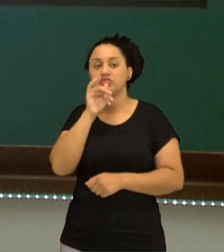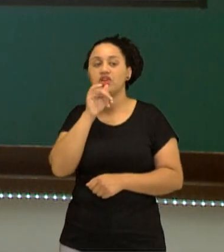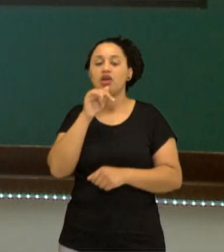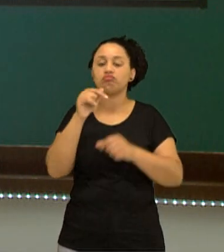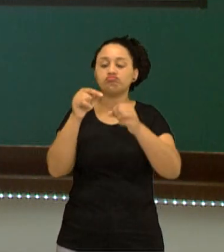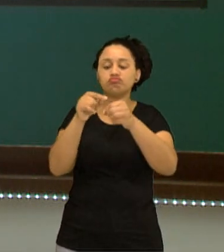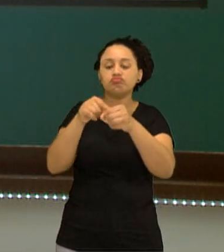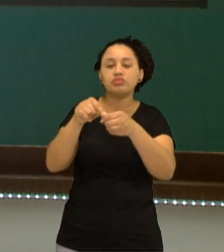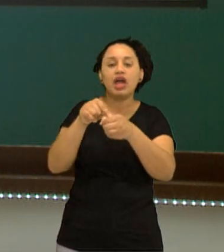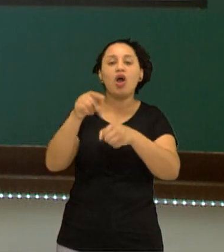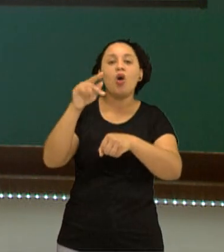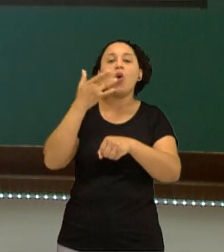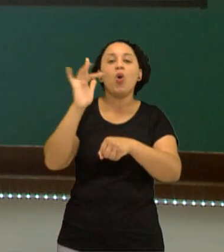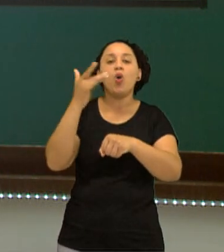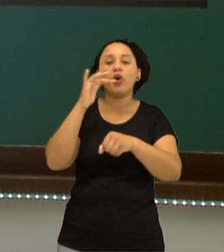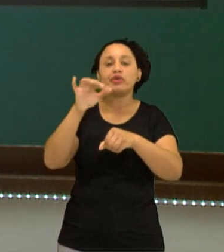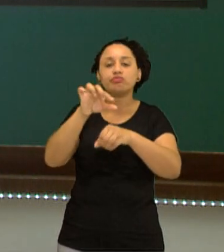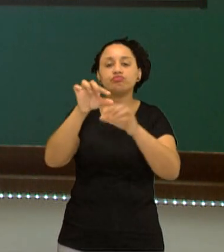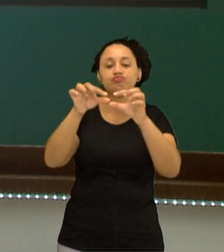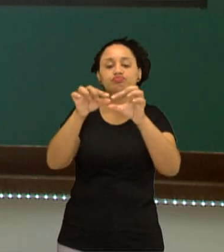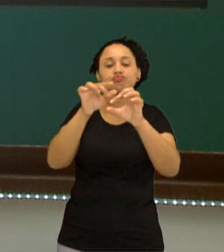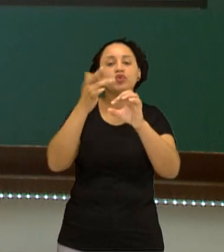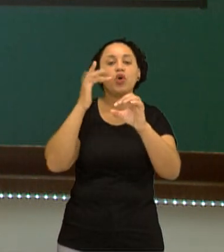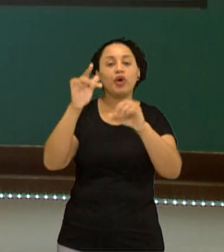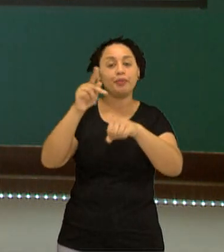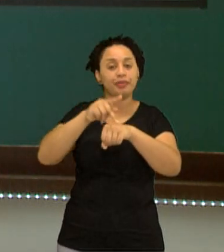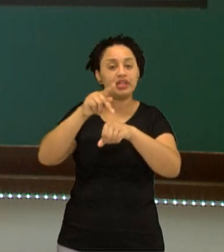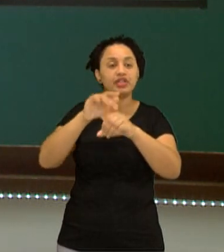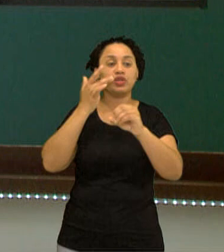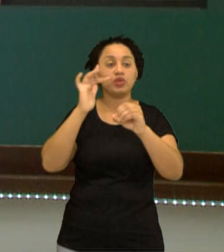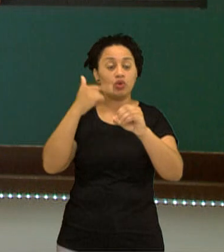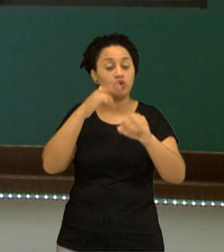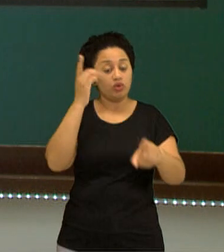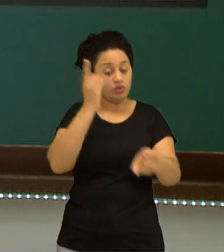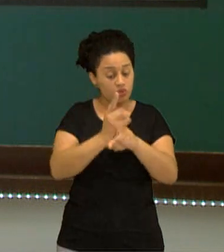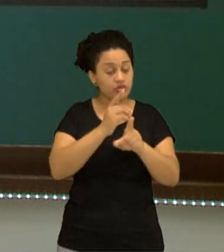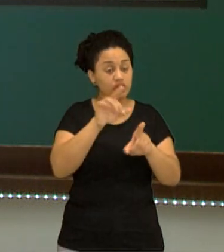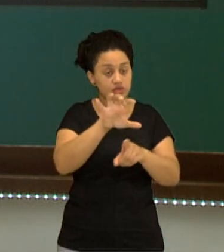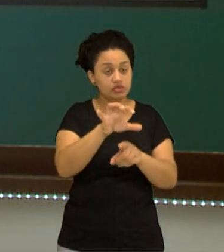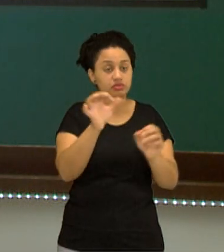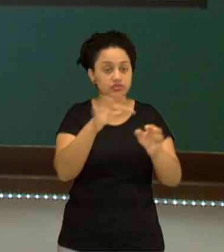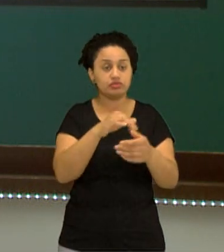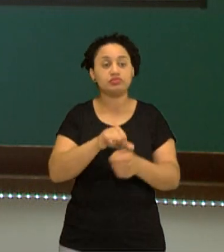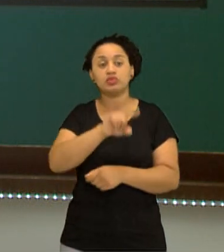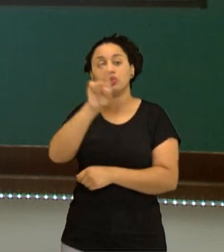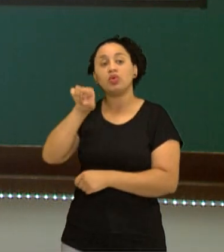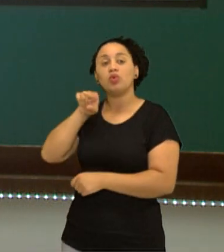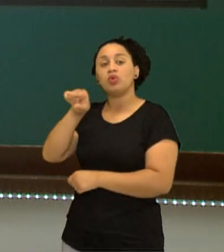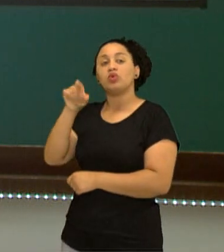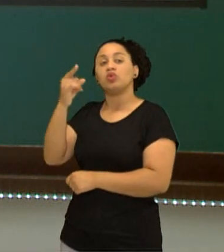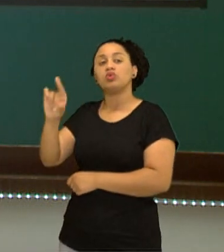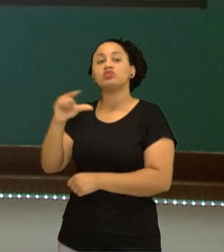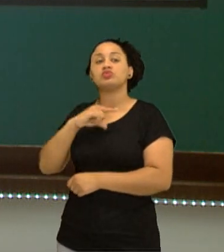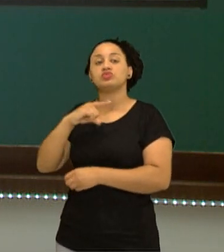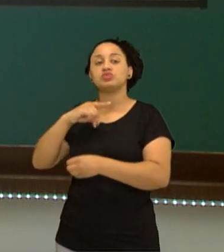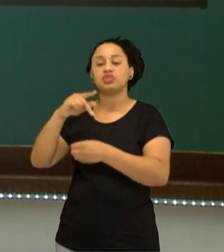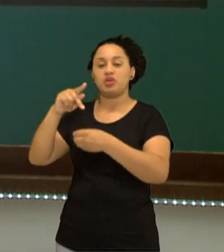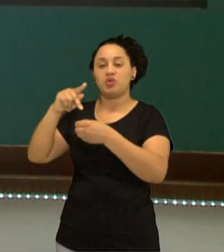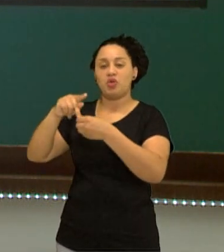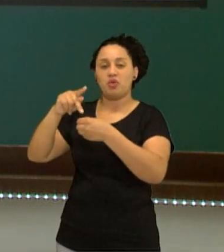ouro, eu retirei da natureza desta maneira. E no último caso, à direita, nós temos o petróleo